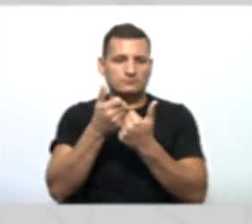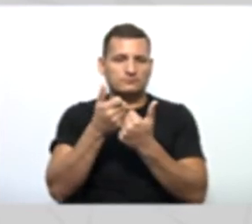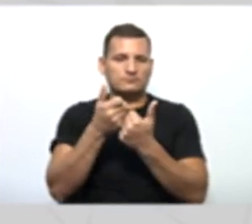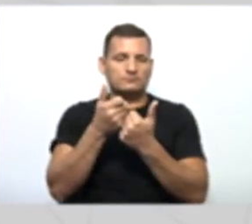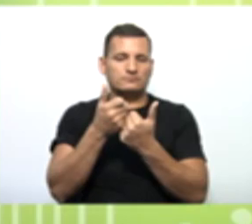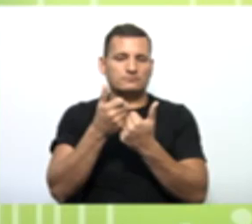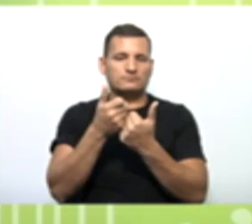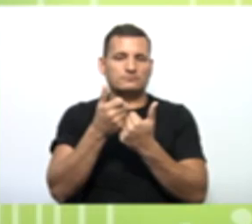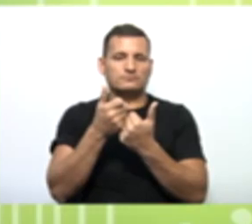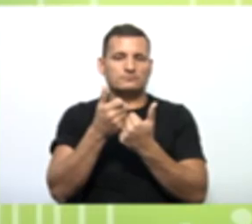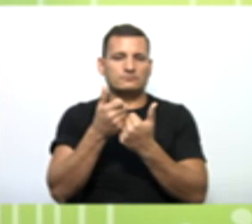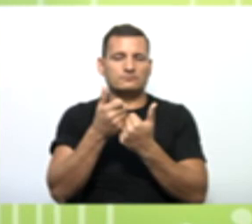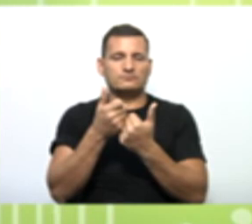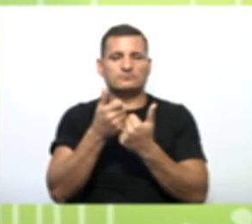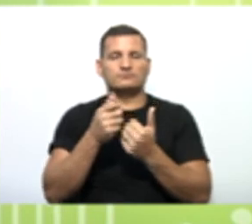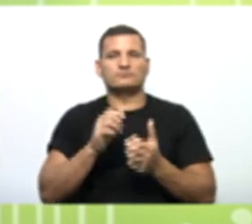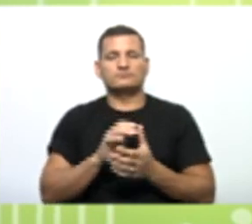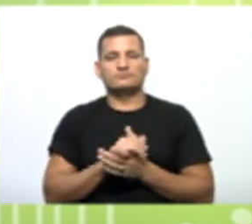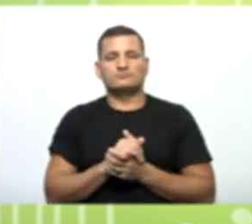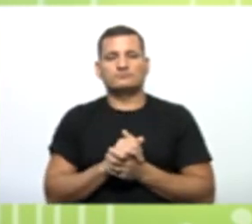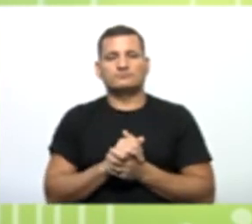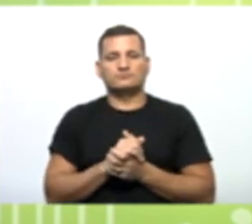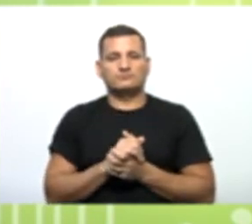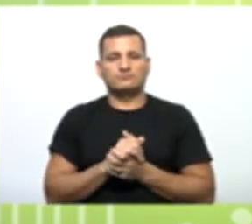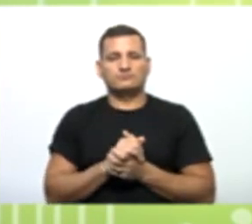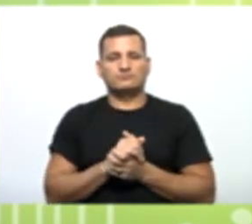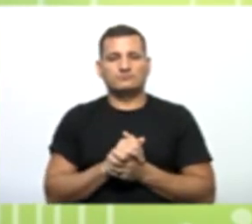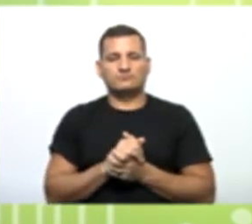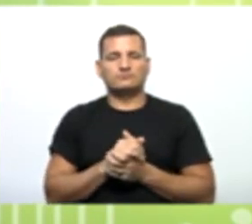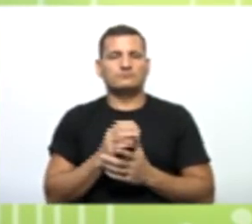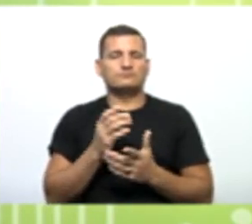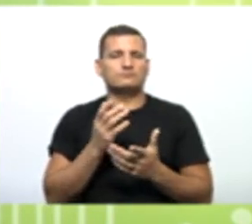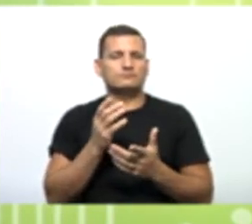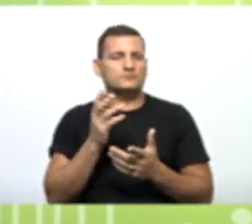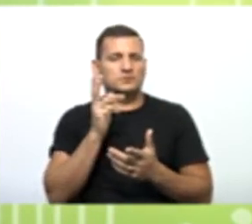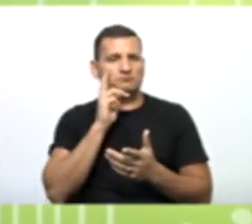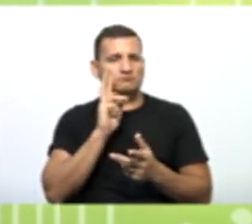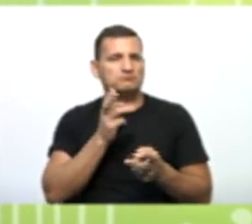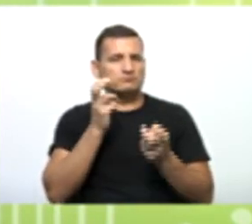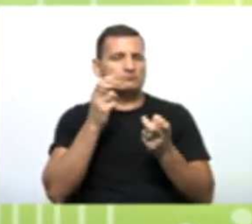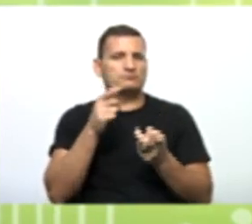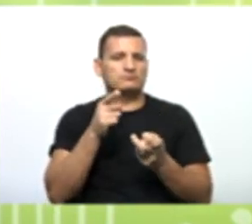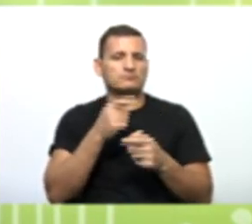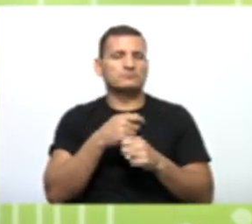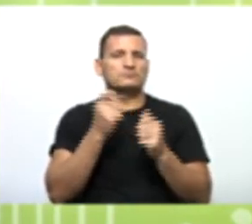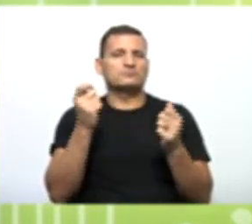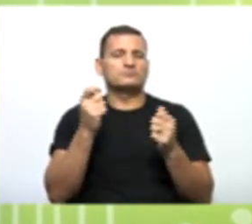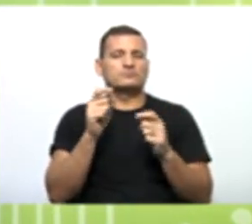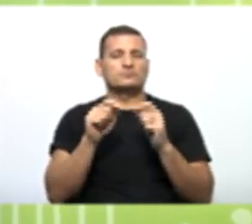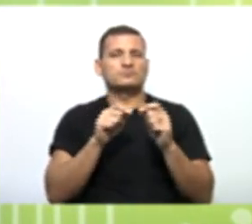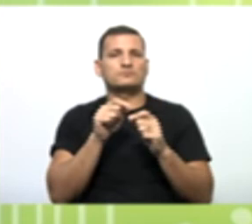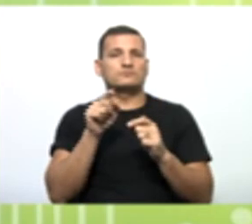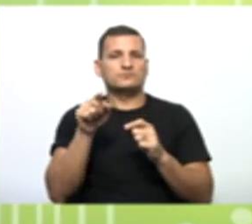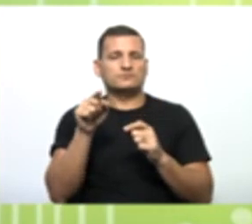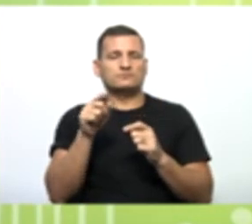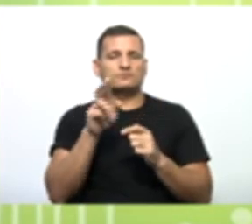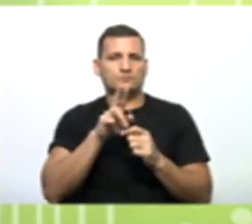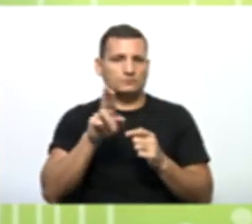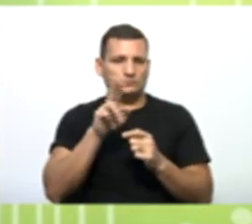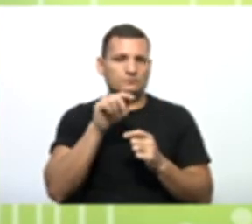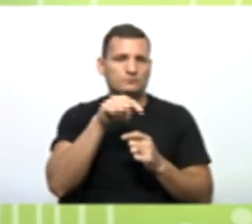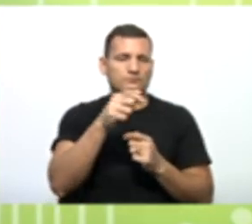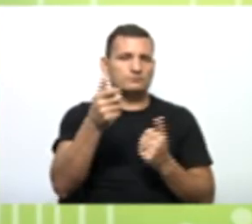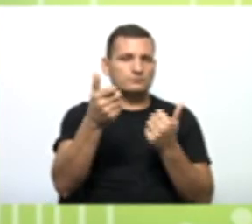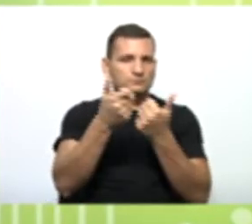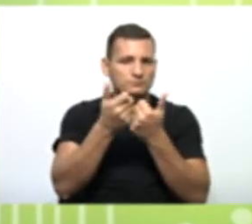Eu não consegui identificar, como eu falei para vocês, ó, é impossível eu observar o que você aplicou de proximidade, o